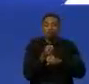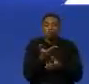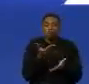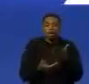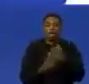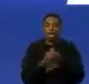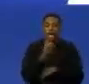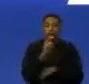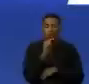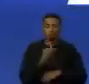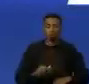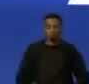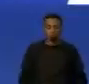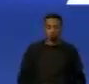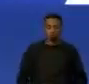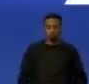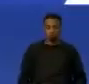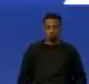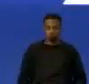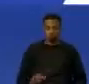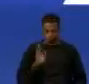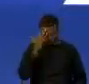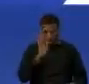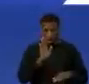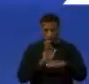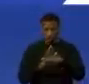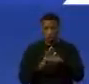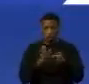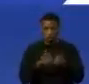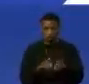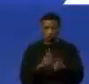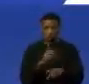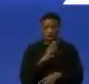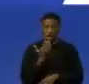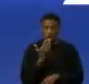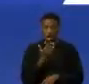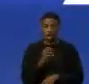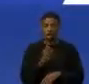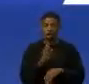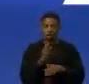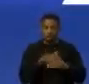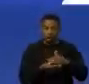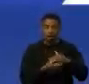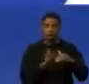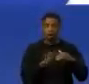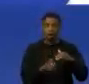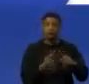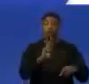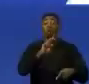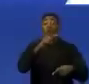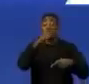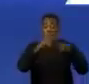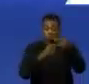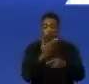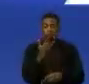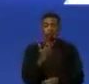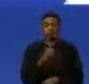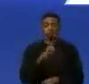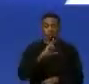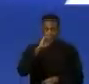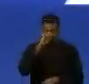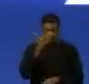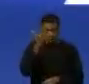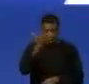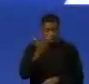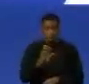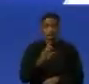perder água para o meio. Então, isso daí ajuda na conservação do alimento. Por isso que chegamos aqui na letra E. A